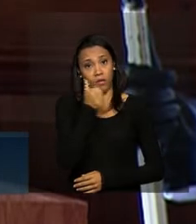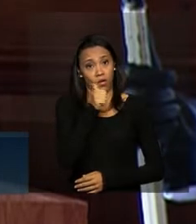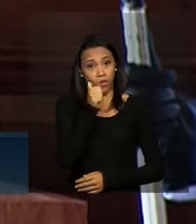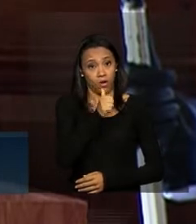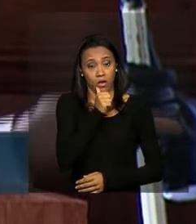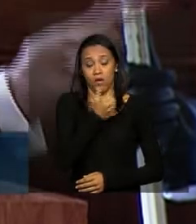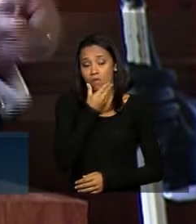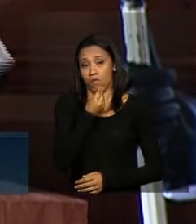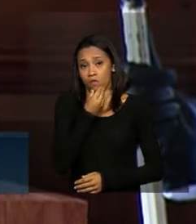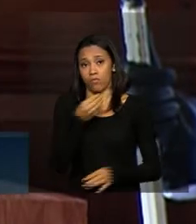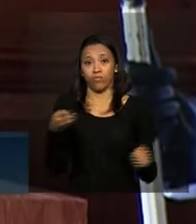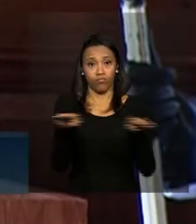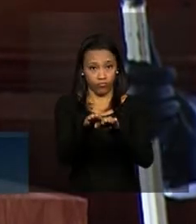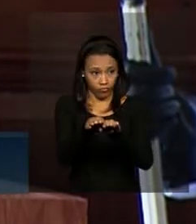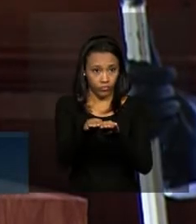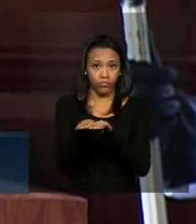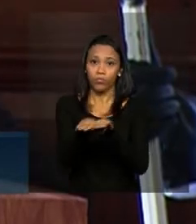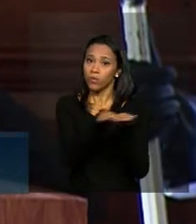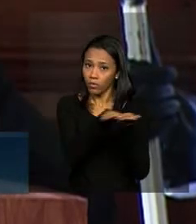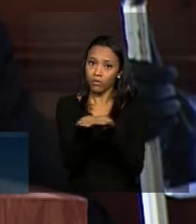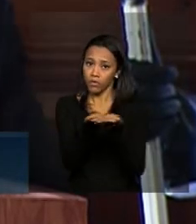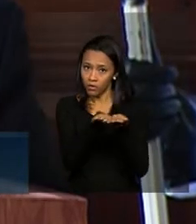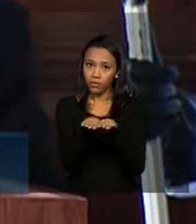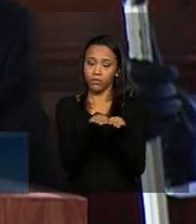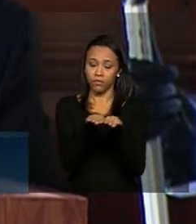relação ao homem. Mais tarde,